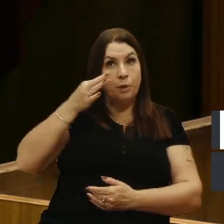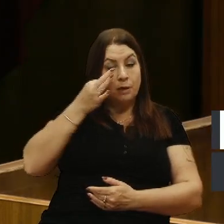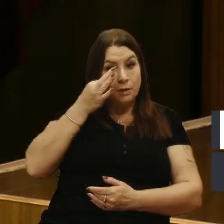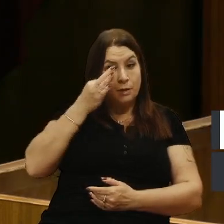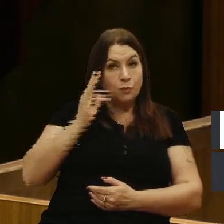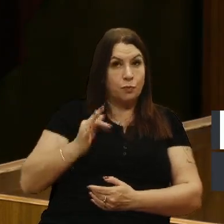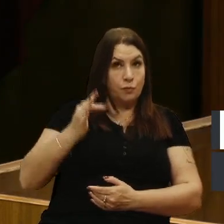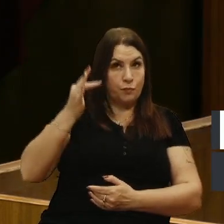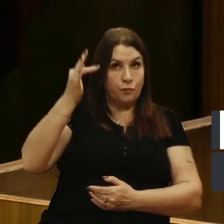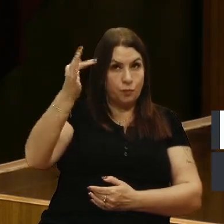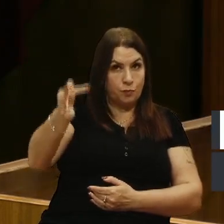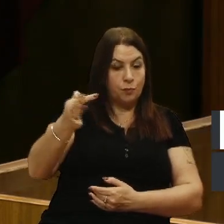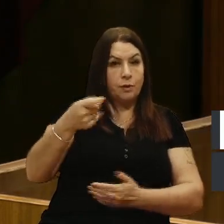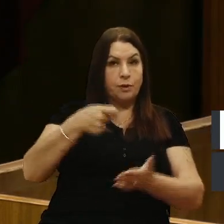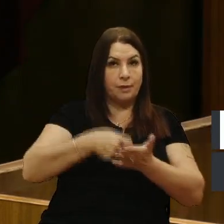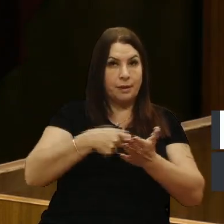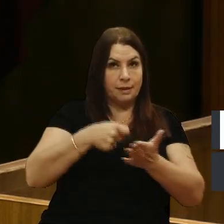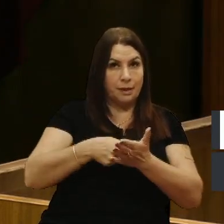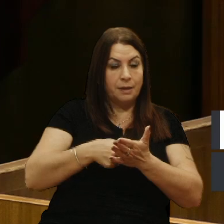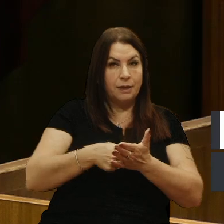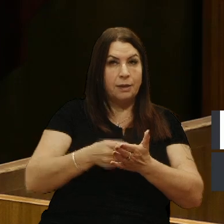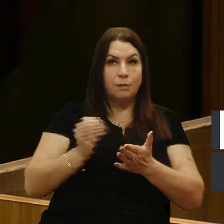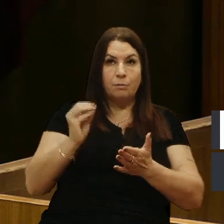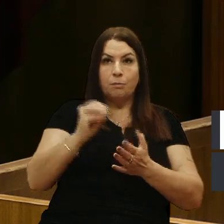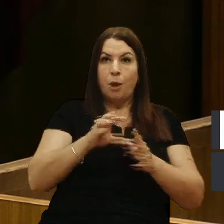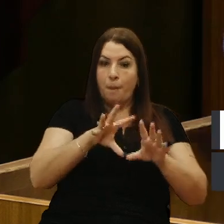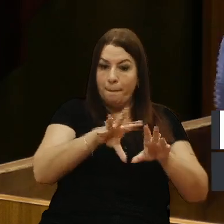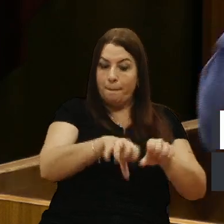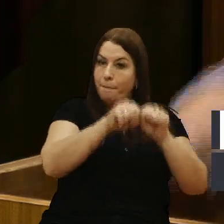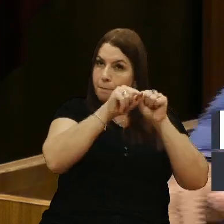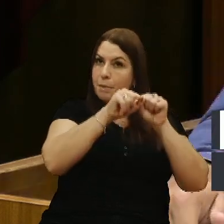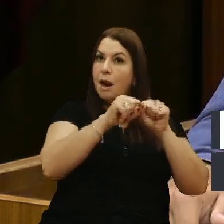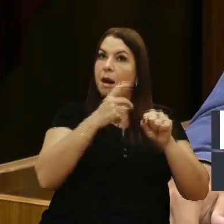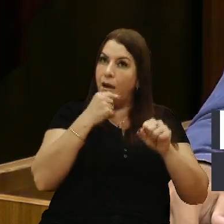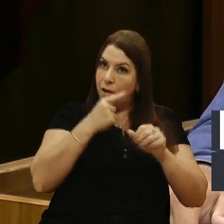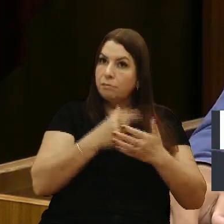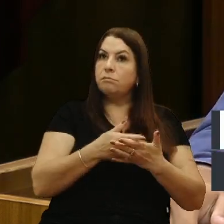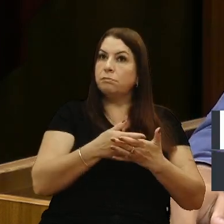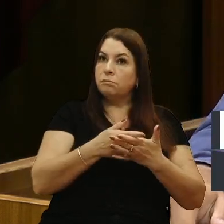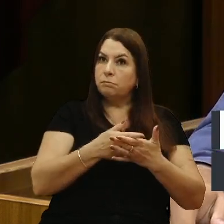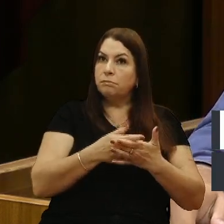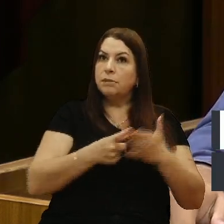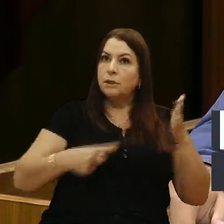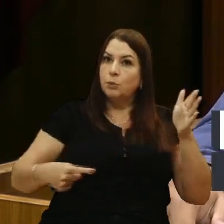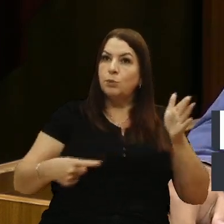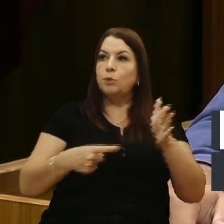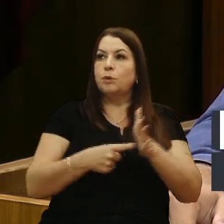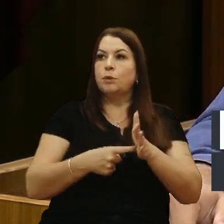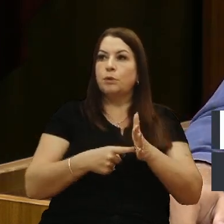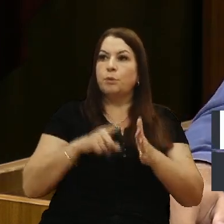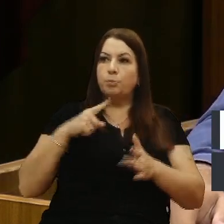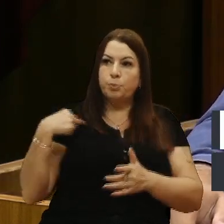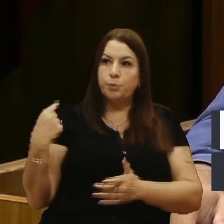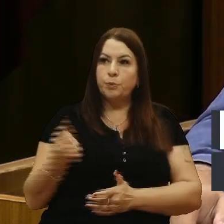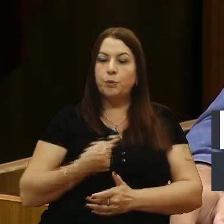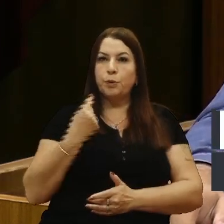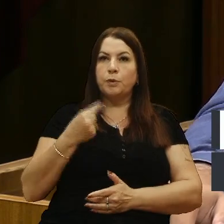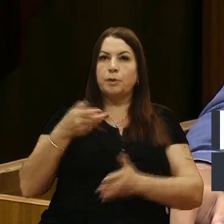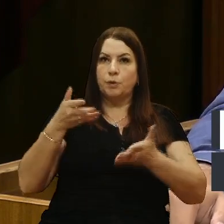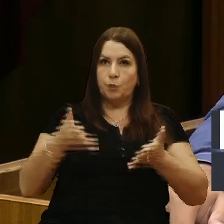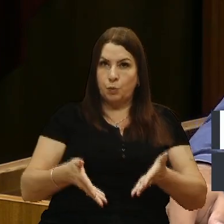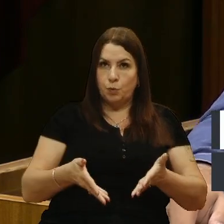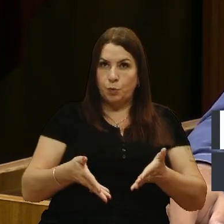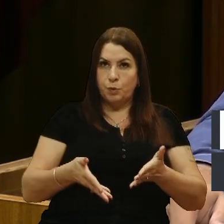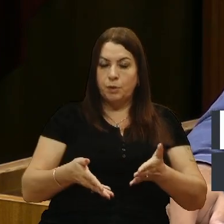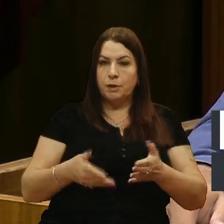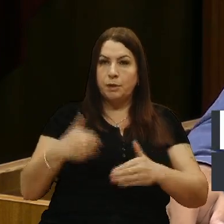no futuro tentar colocar as mãos na nossa água, será denunciado por nós, agora